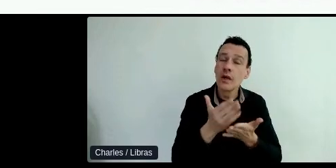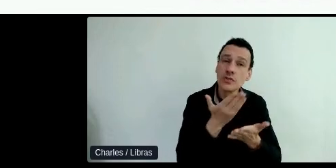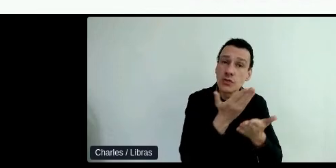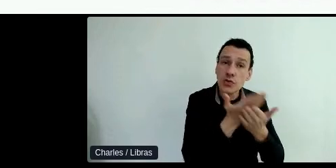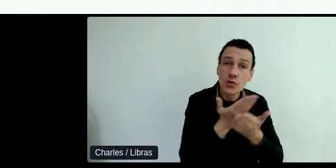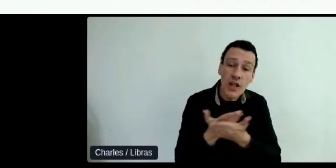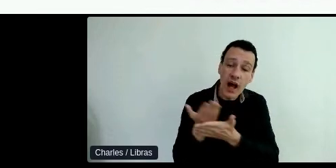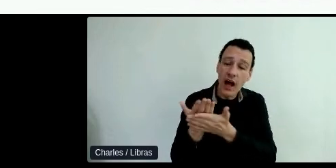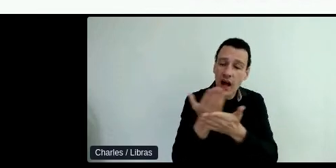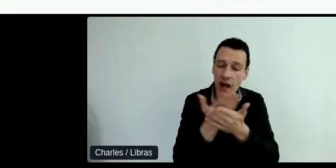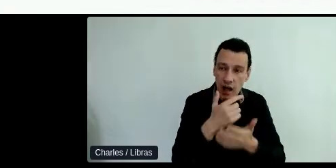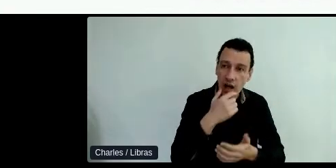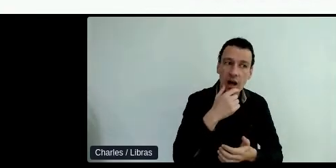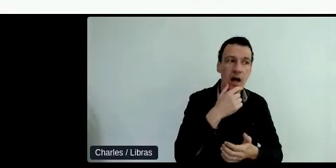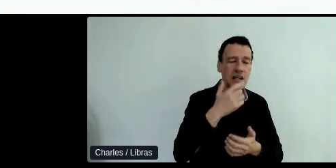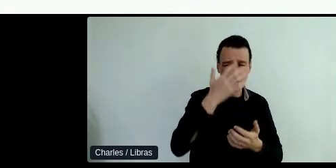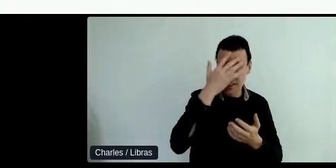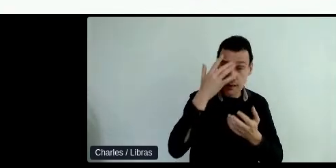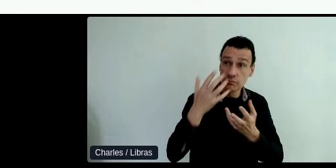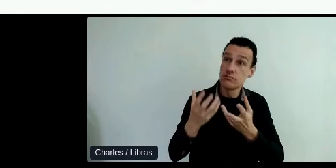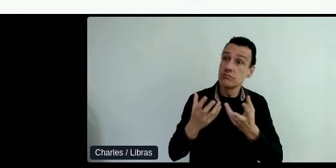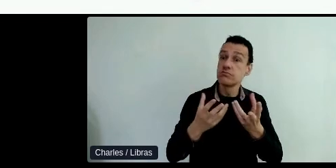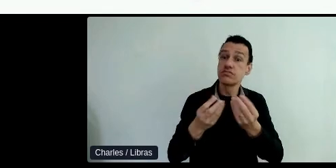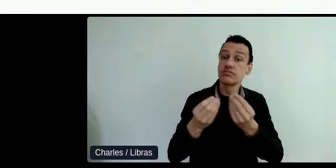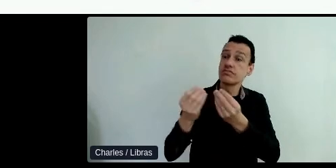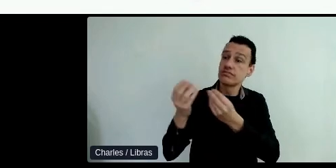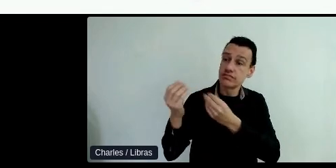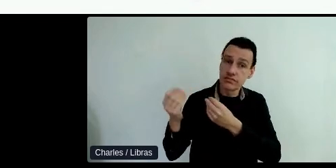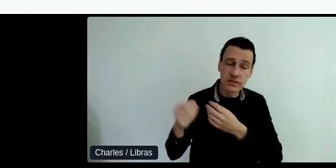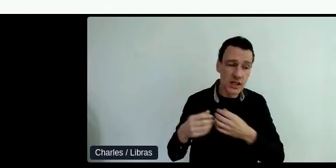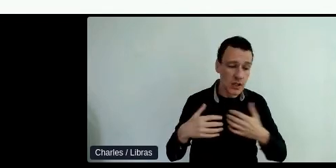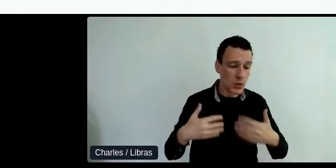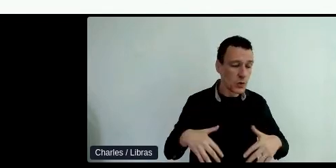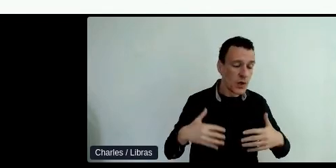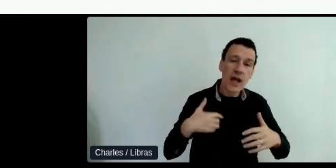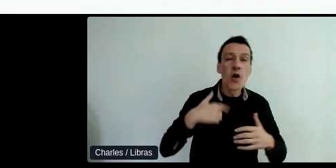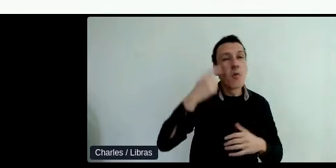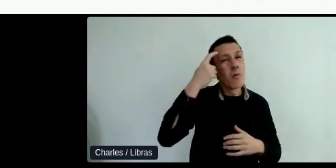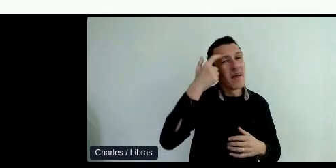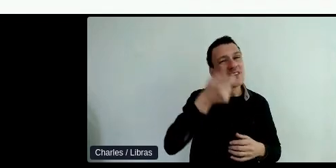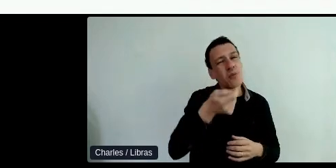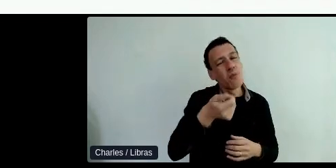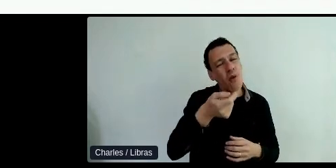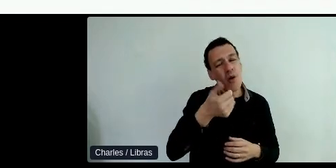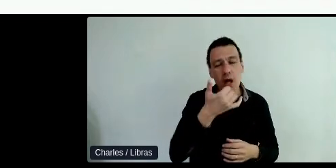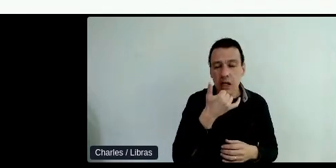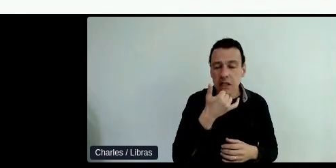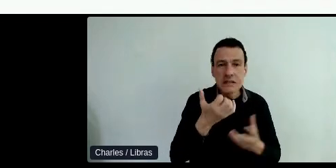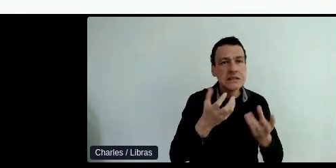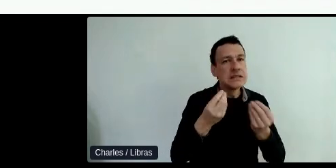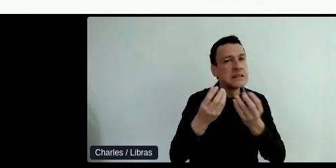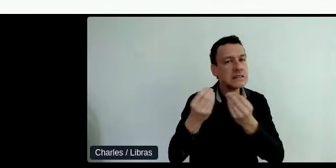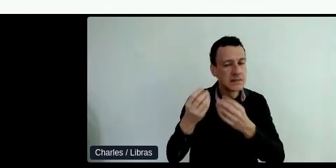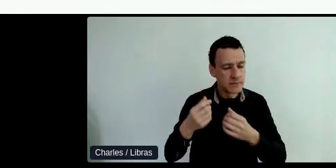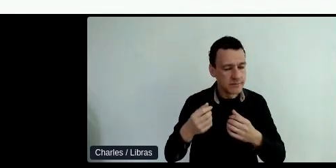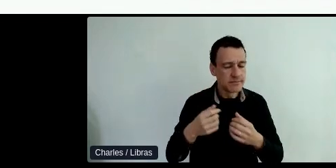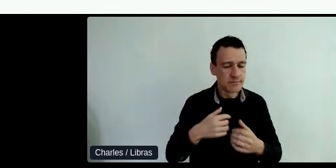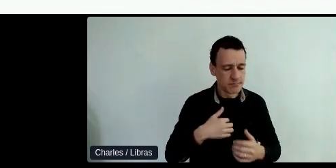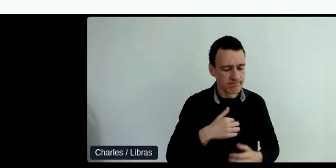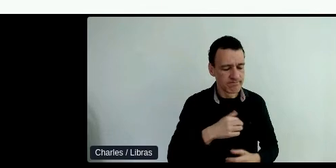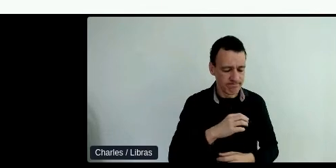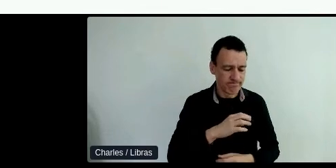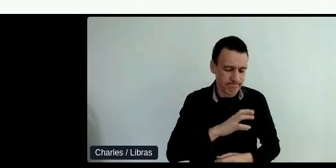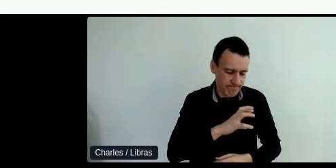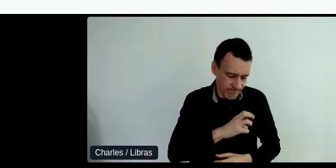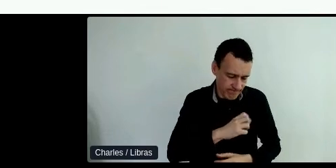no coração, tem que começar a fazer por amor, né? Fala, poxa vida, eu preciso fazer isso por amor, porque é muita gente